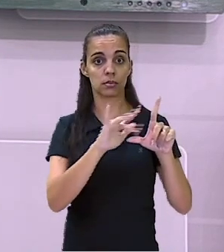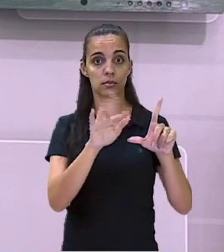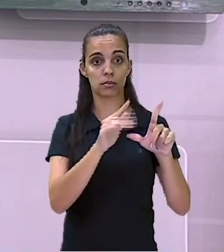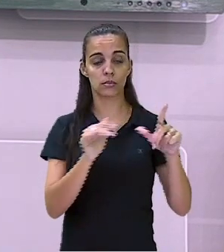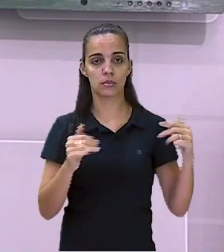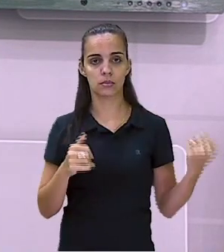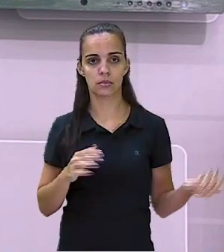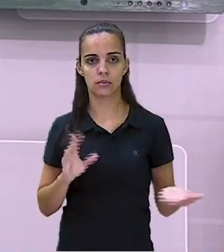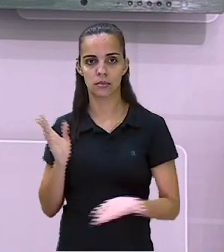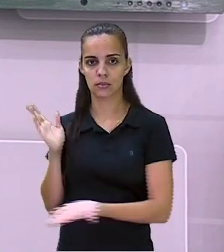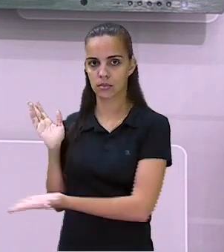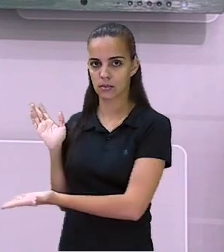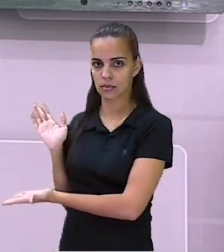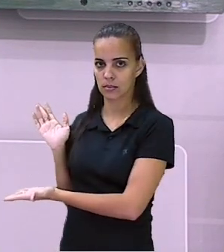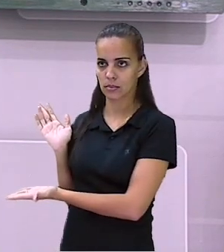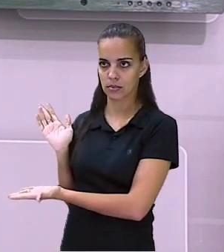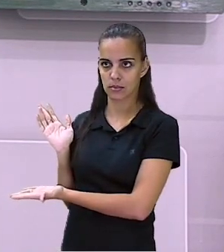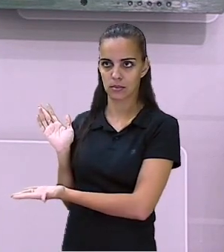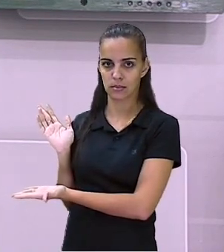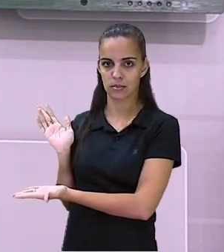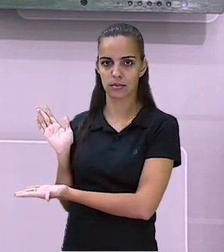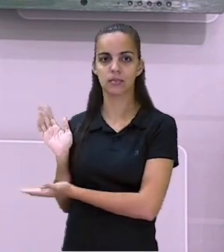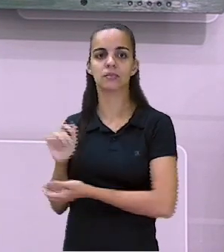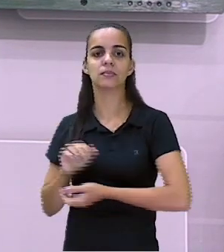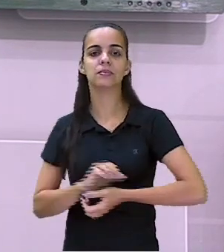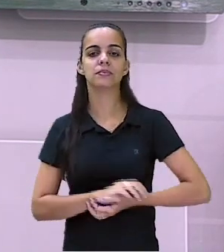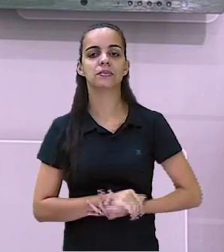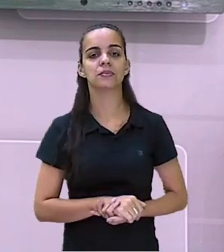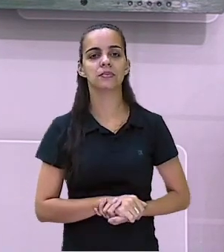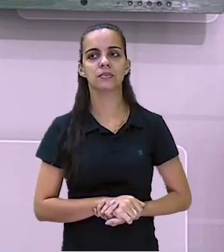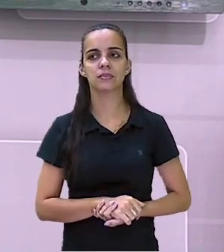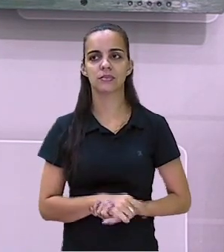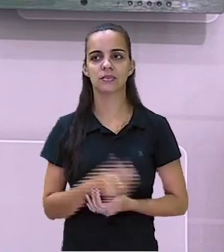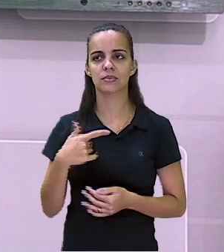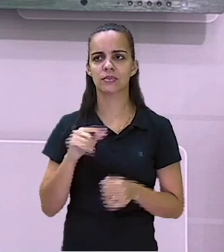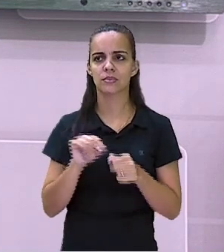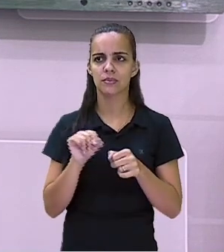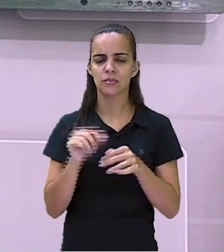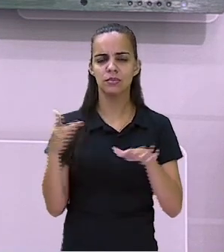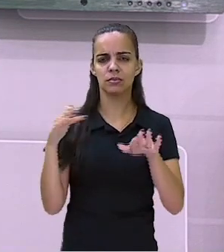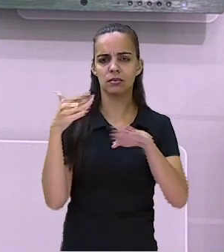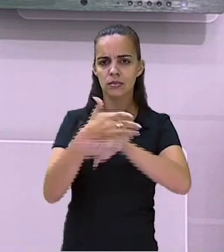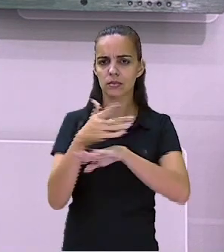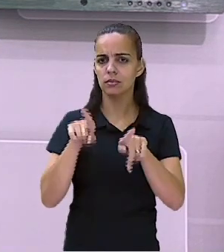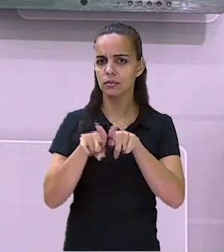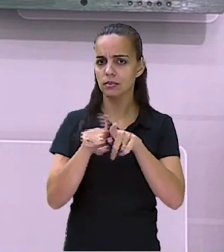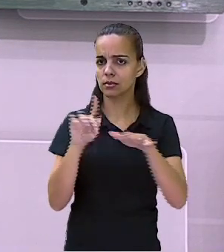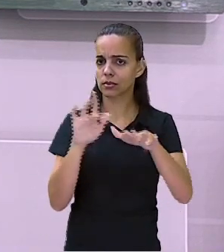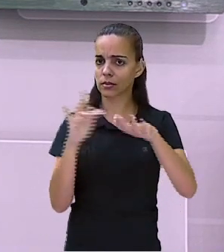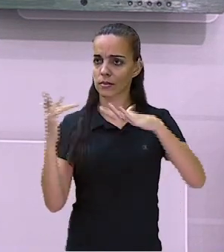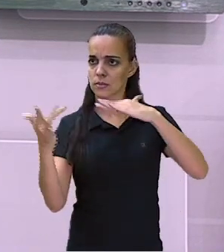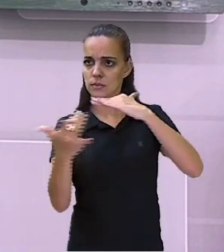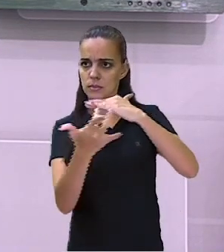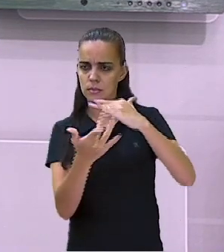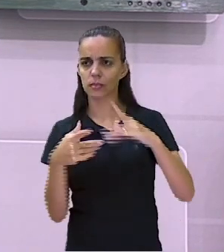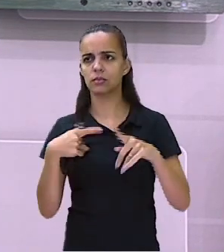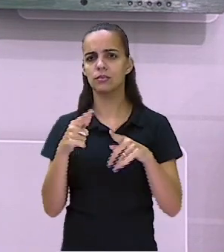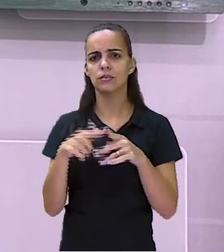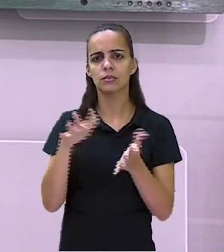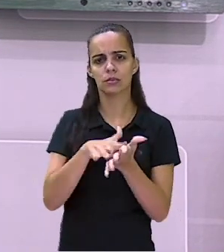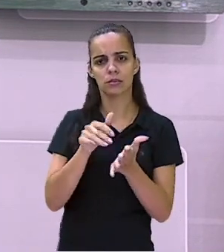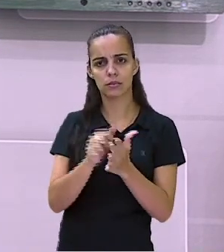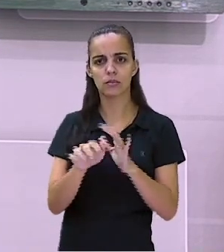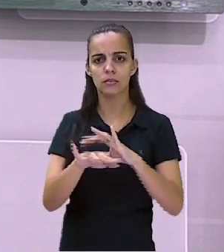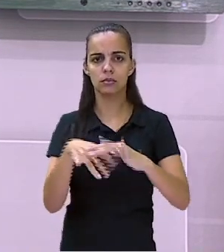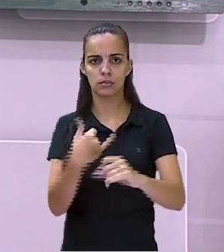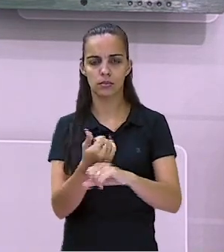aparece no canto da tela. Acesse nossas redes sociais e se inscreva em nosso canal do